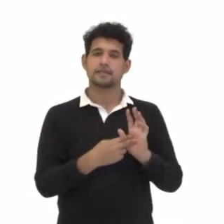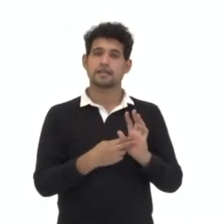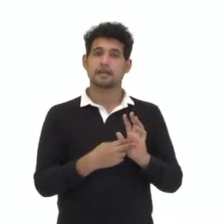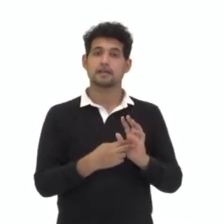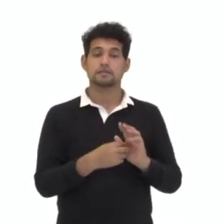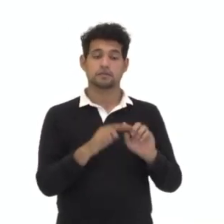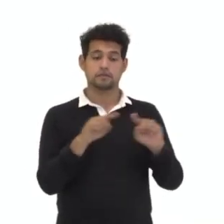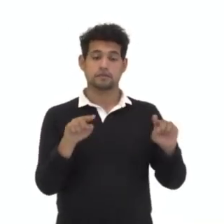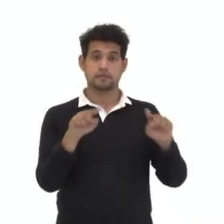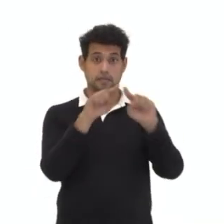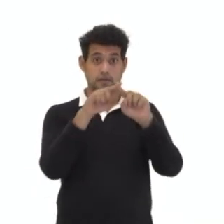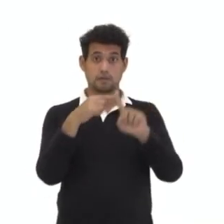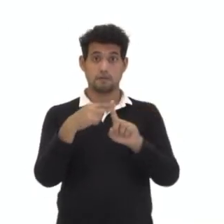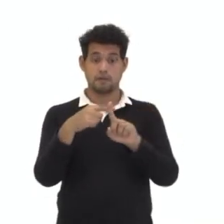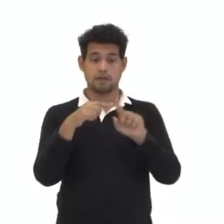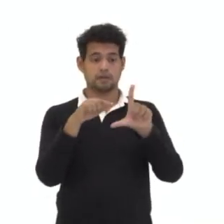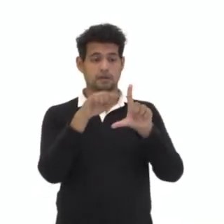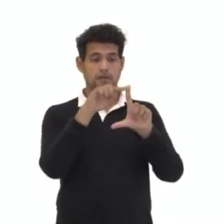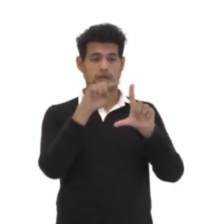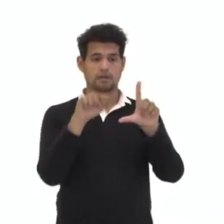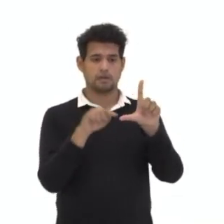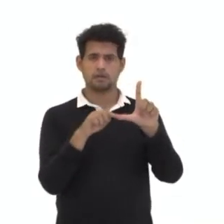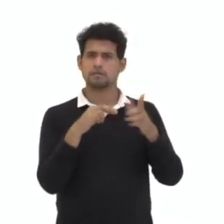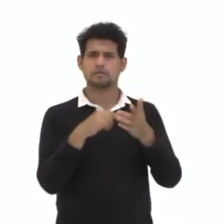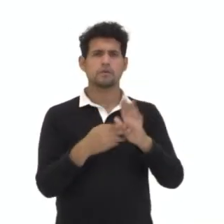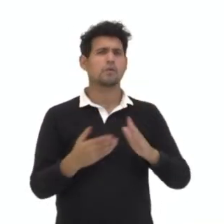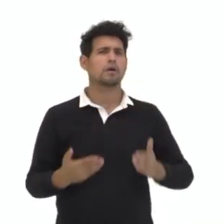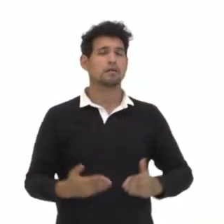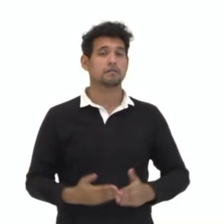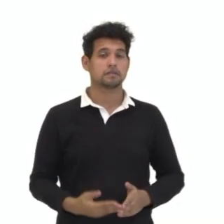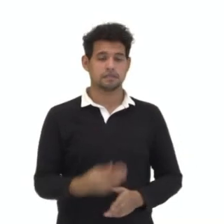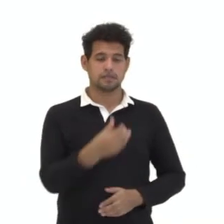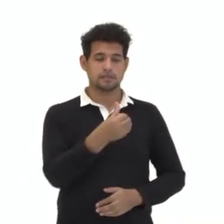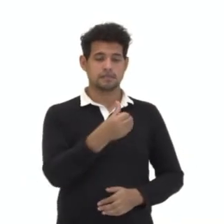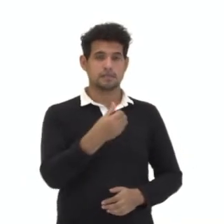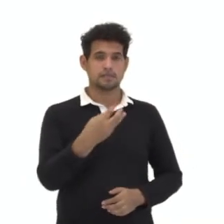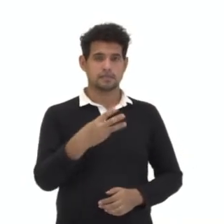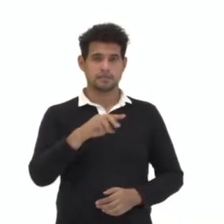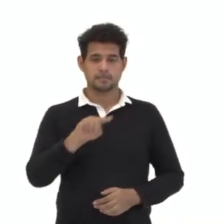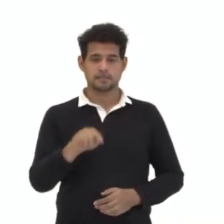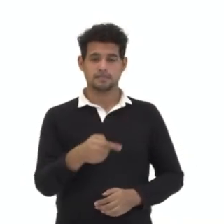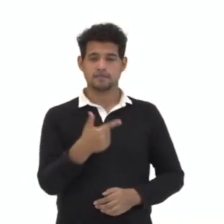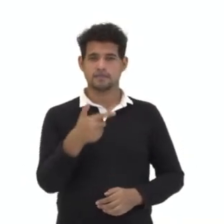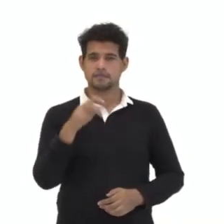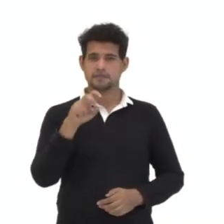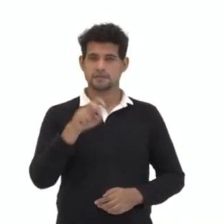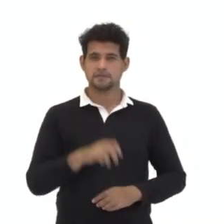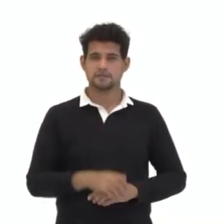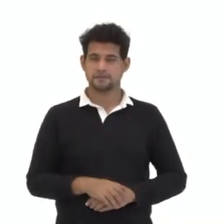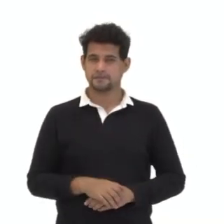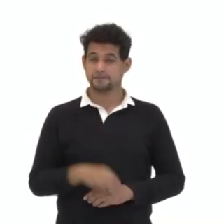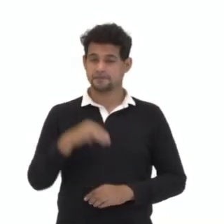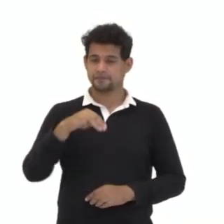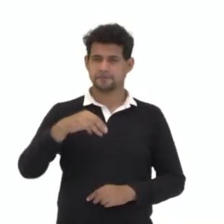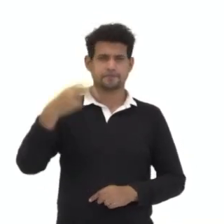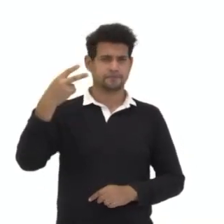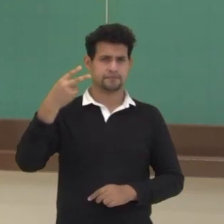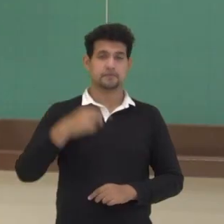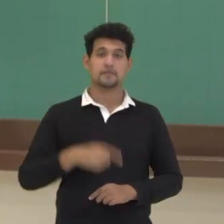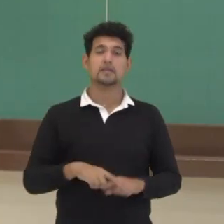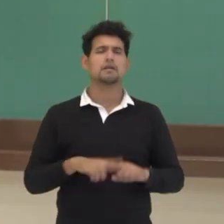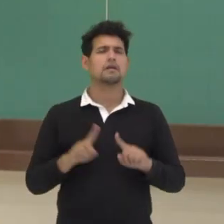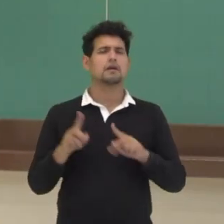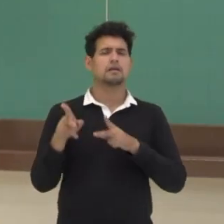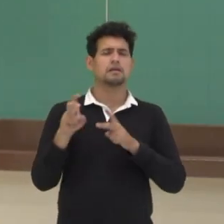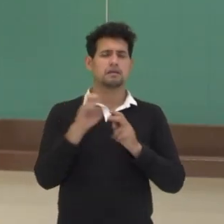triângulo mais um semicírculo, ele me deu 63,25 metros quadrados. Então, observe